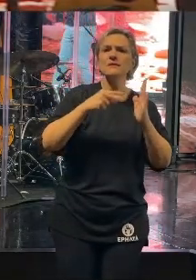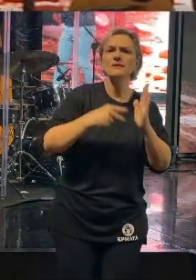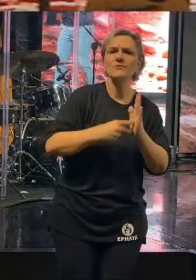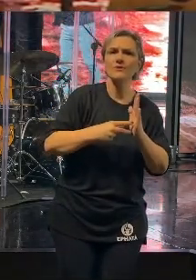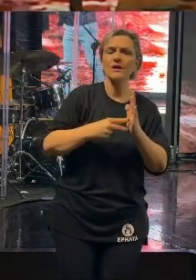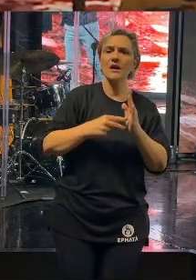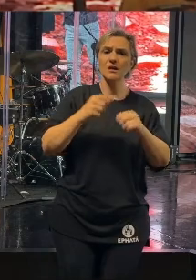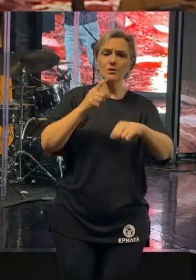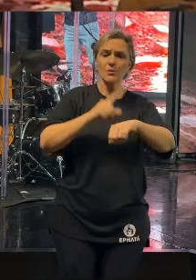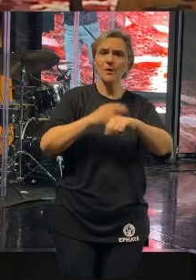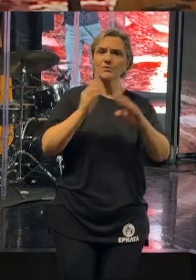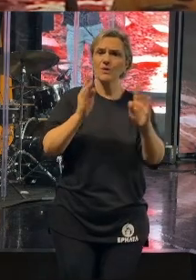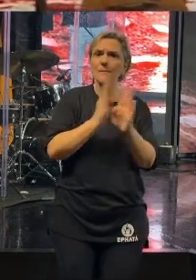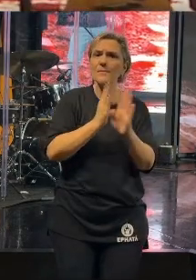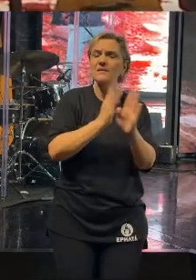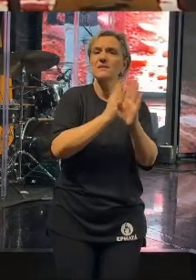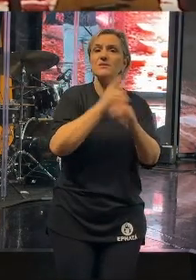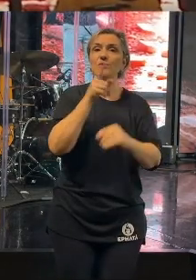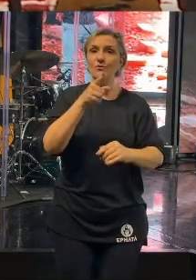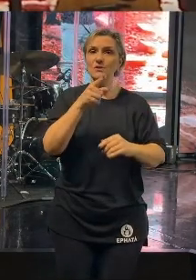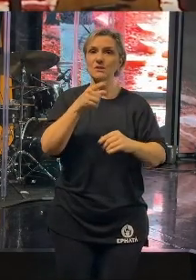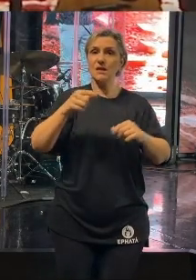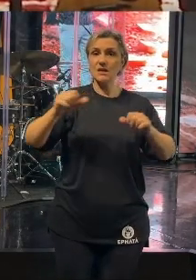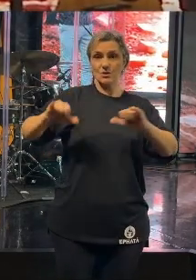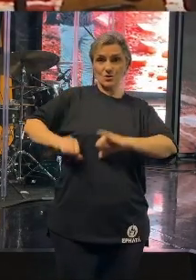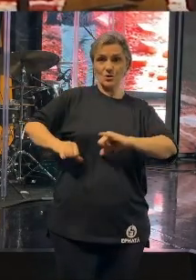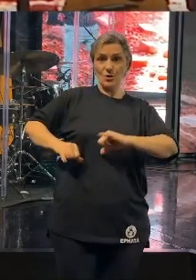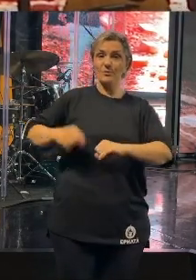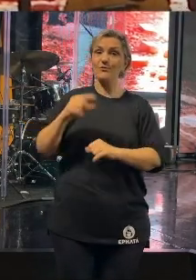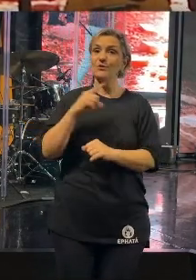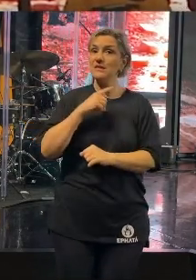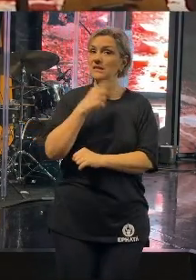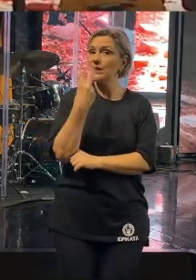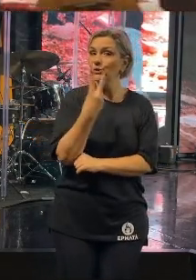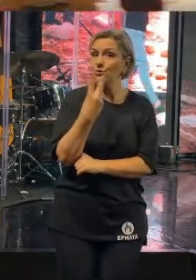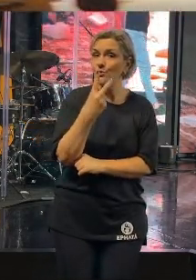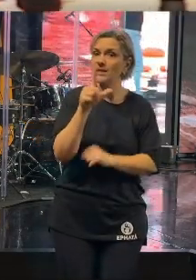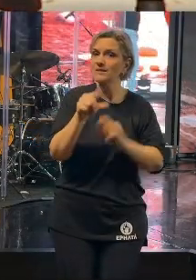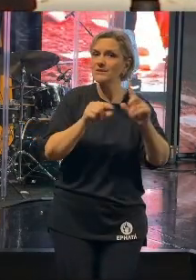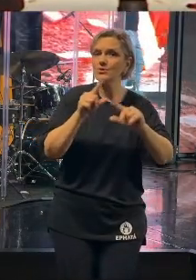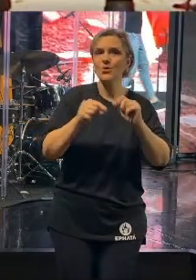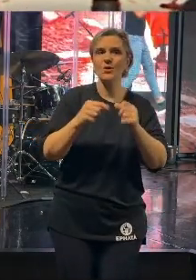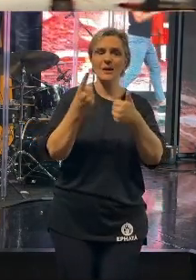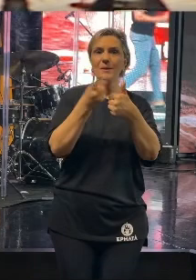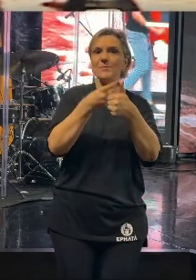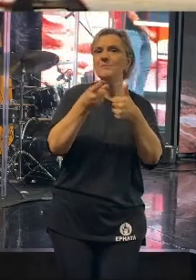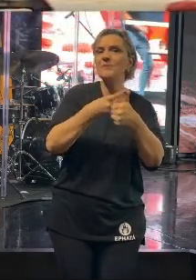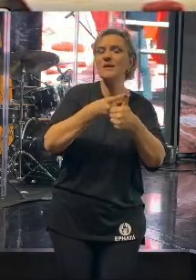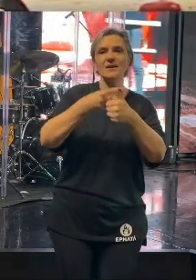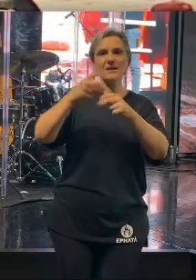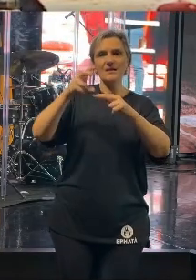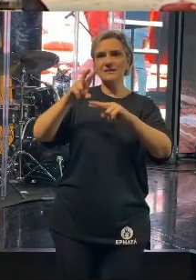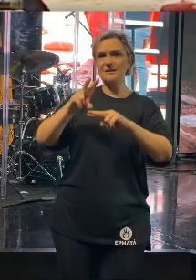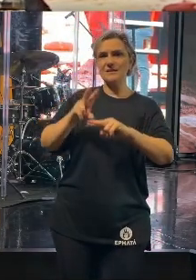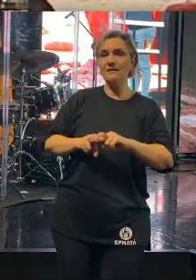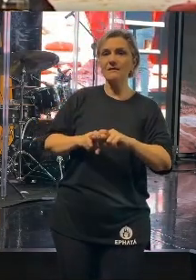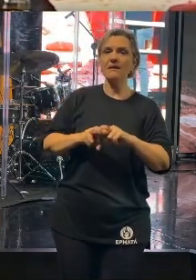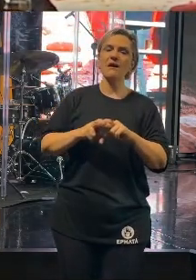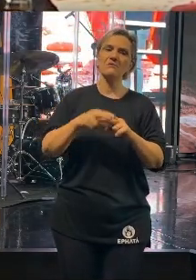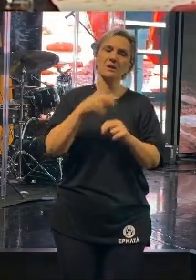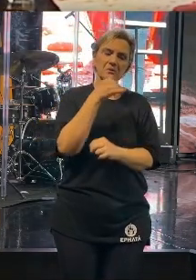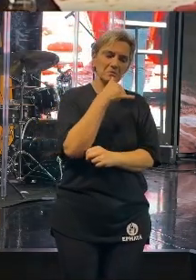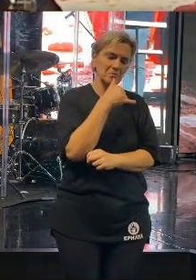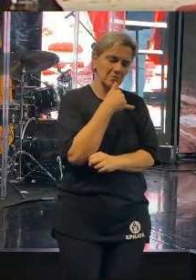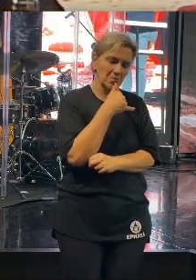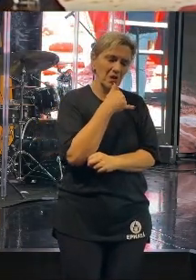da perseguição que você está sofrendo, você tem duas opções. A primeira delas é sentar, se vitimizar